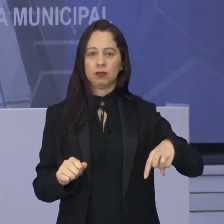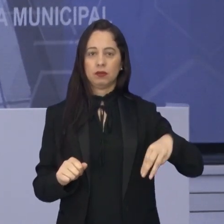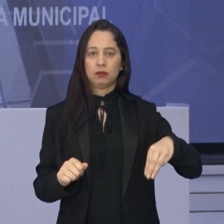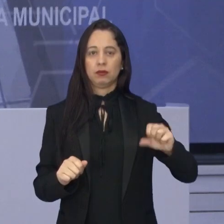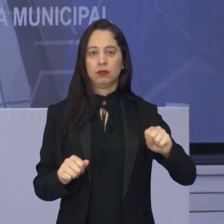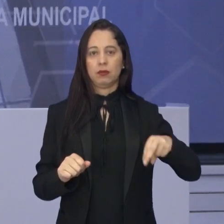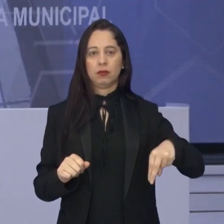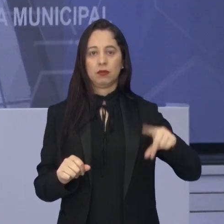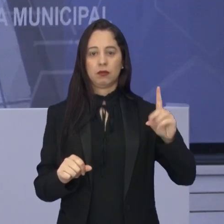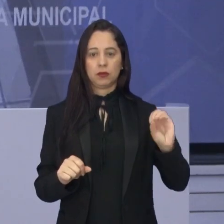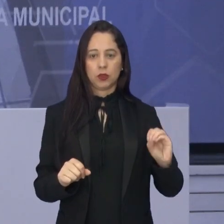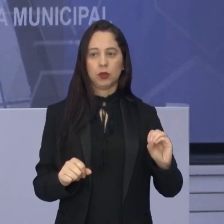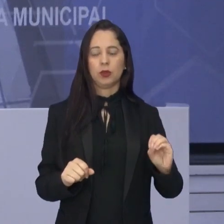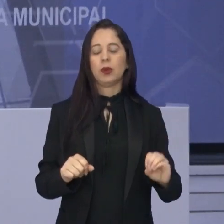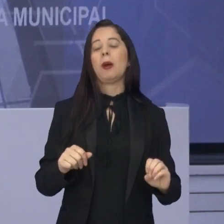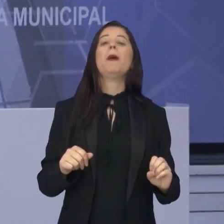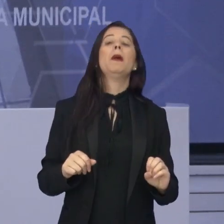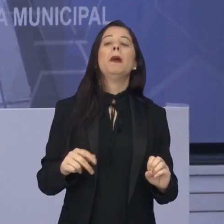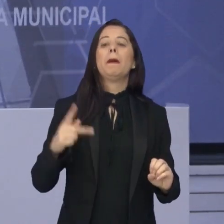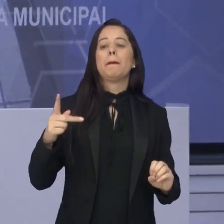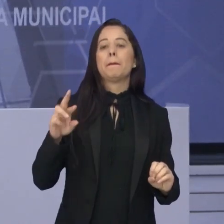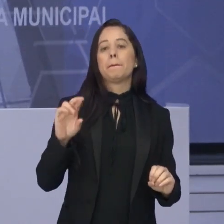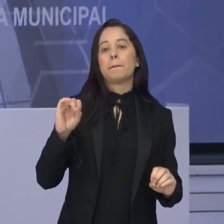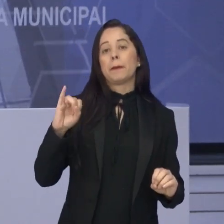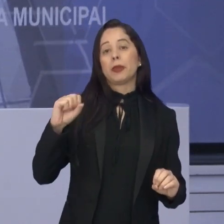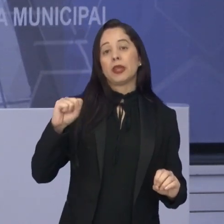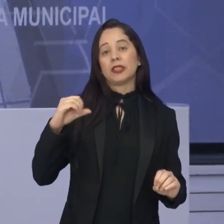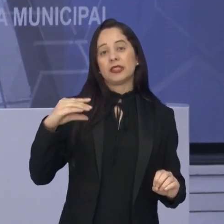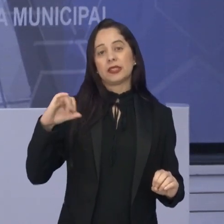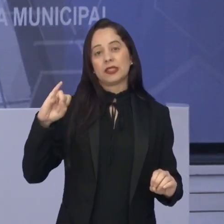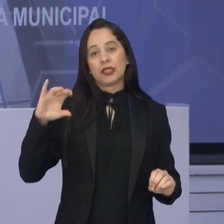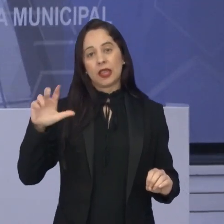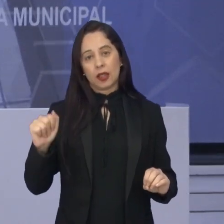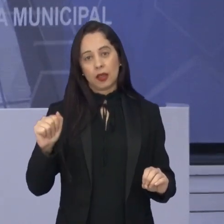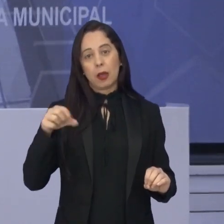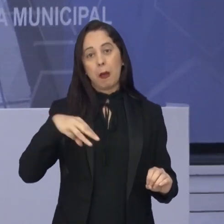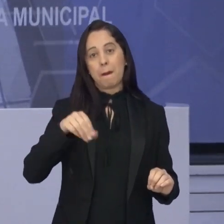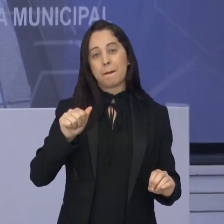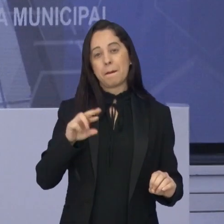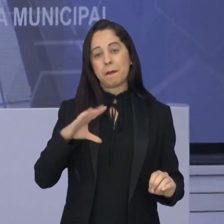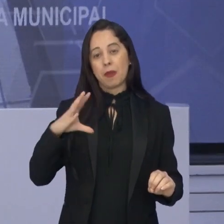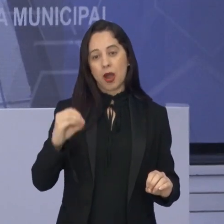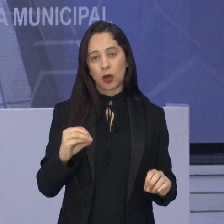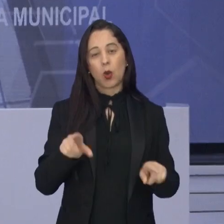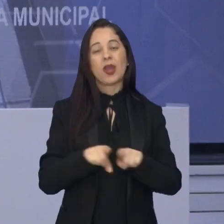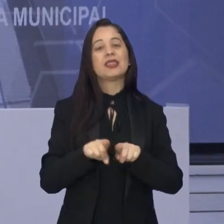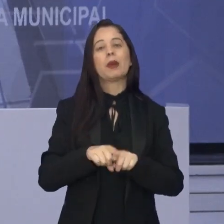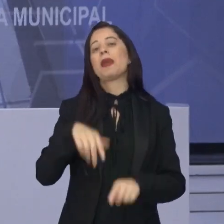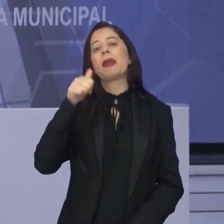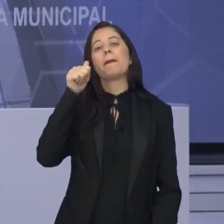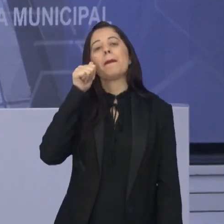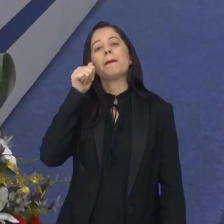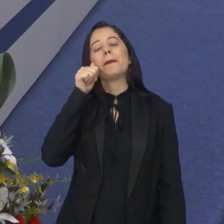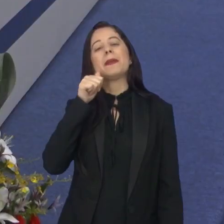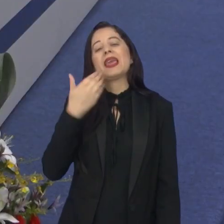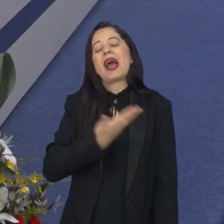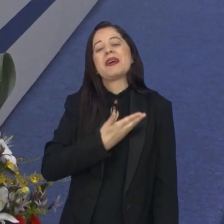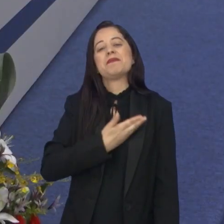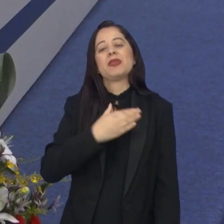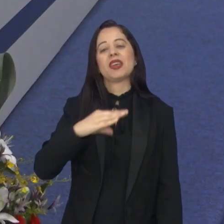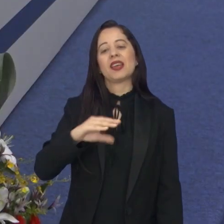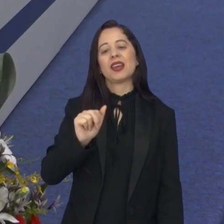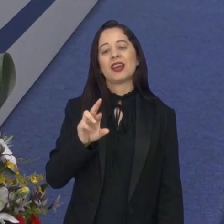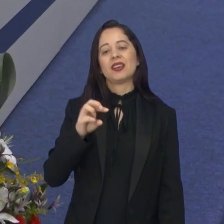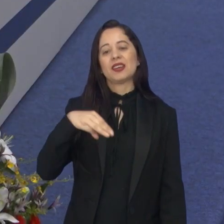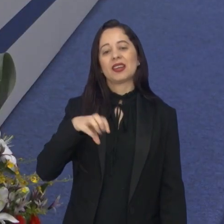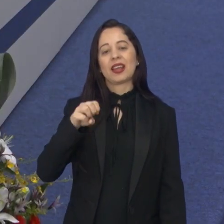Priscila e Marco Antônio. Saúdo a minha colega Carmencita e o meu